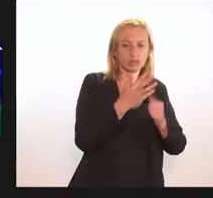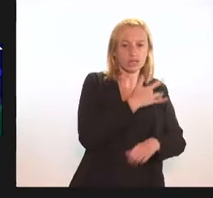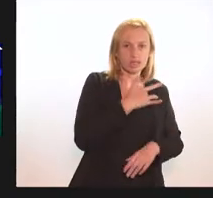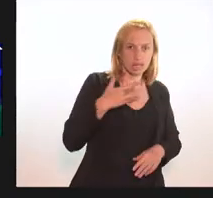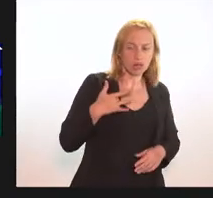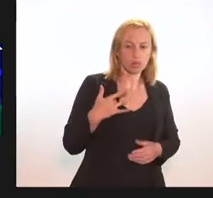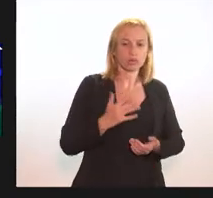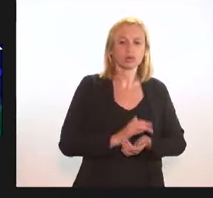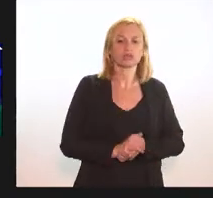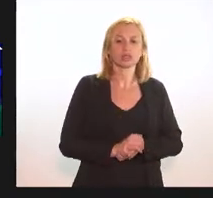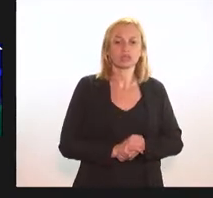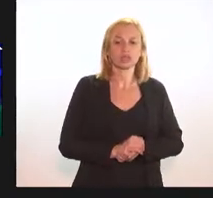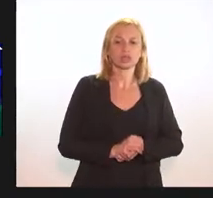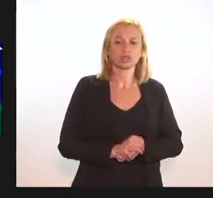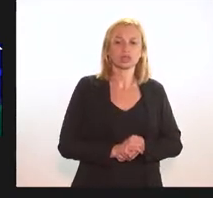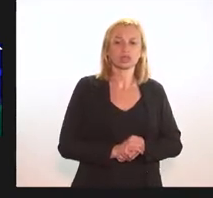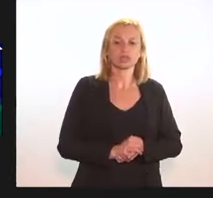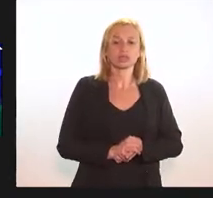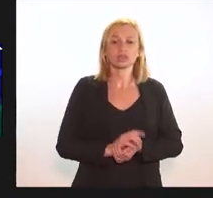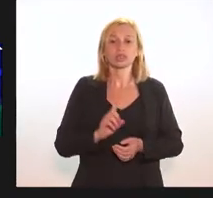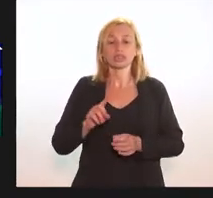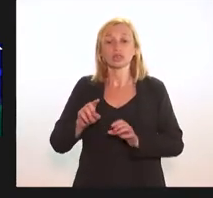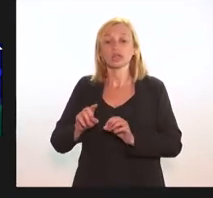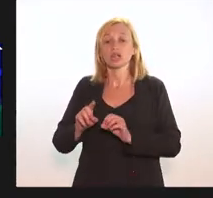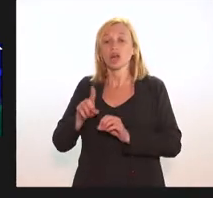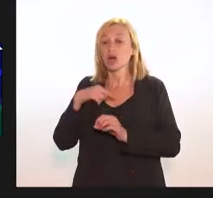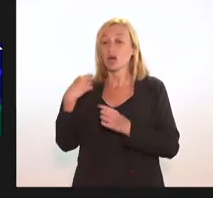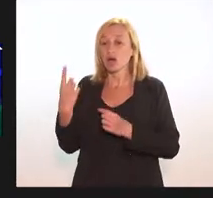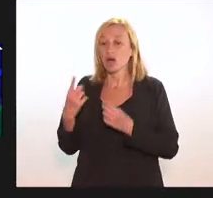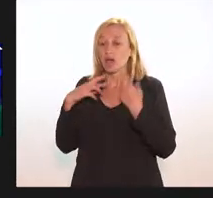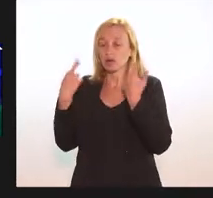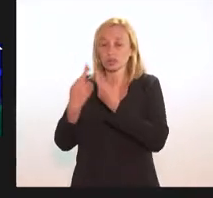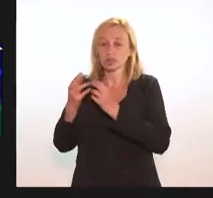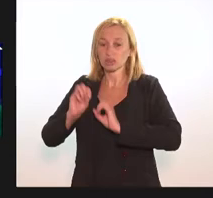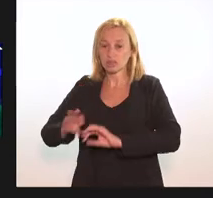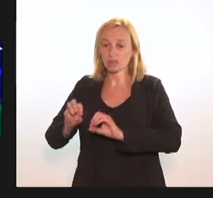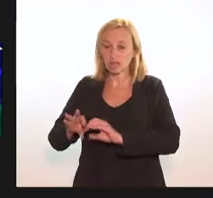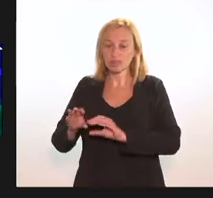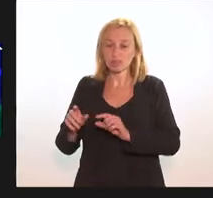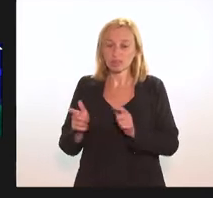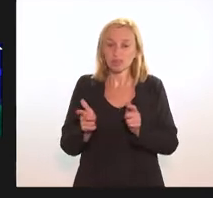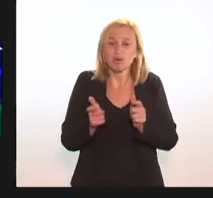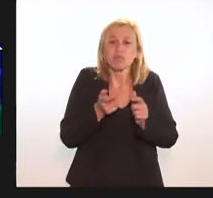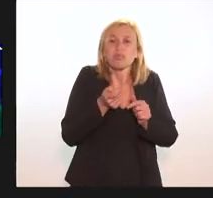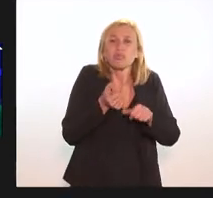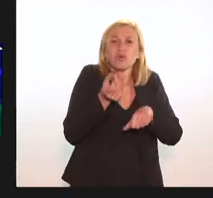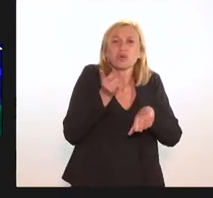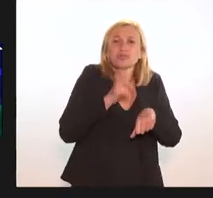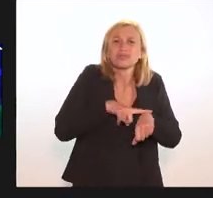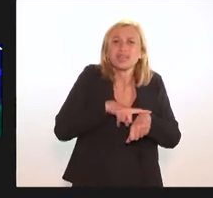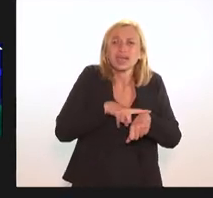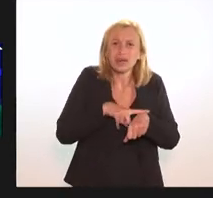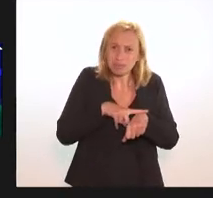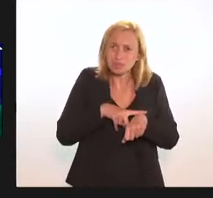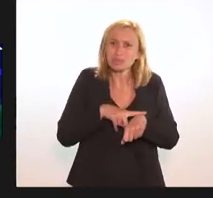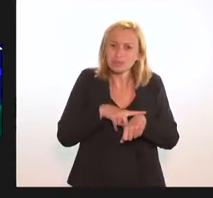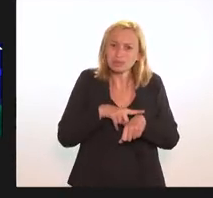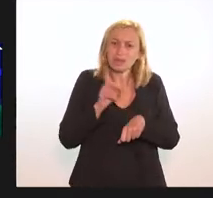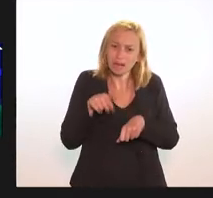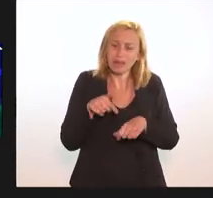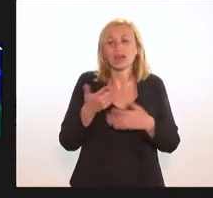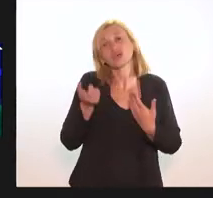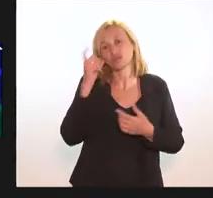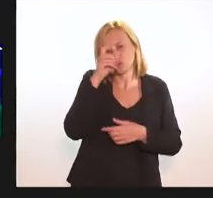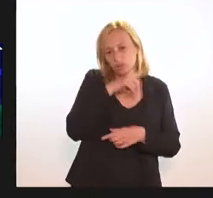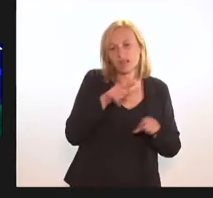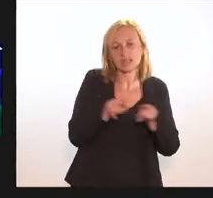conjunto com a Comissão de Educação e a reunião ficou bastante espremida, né? Assim como eu tive também